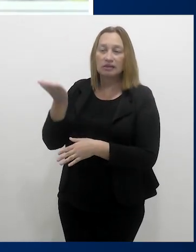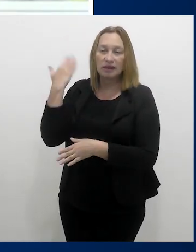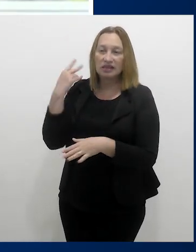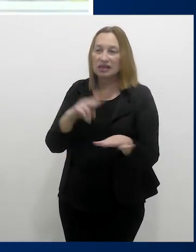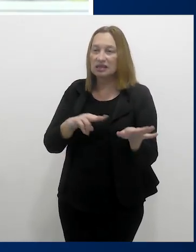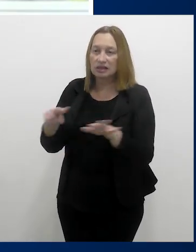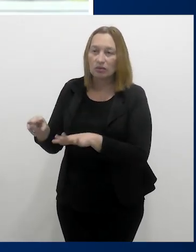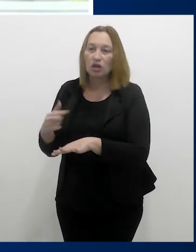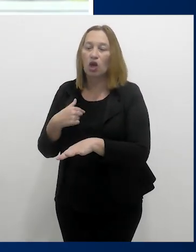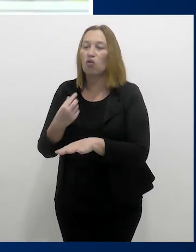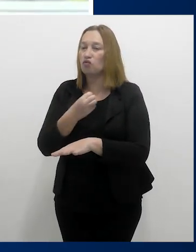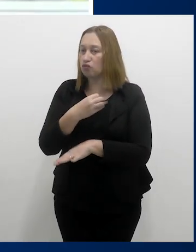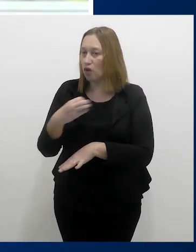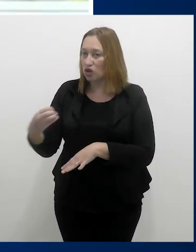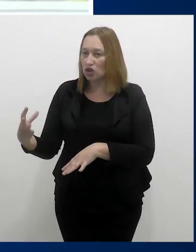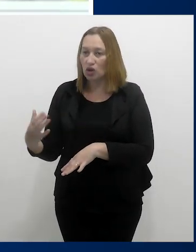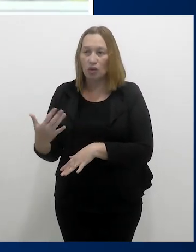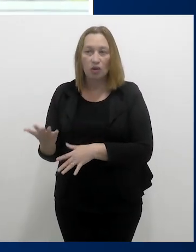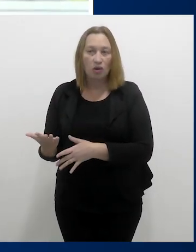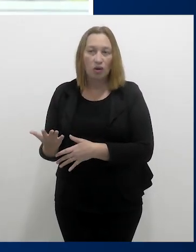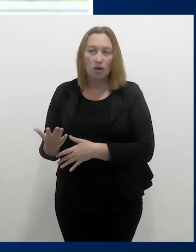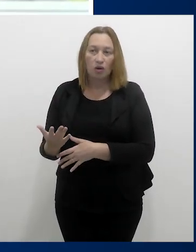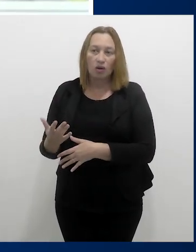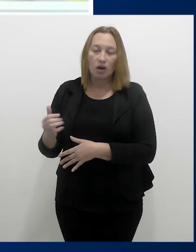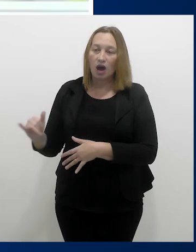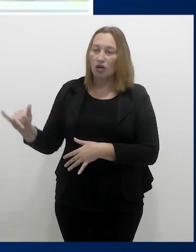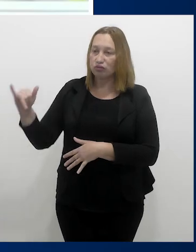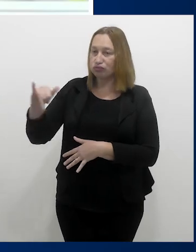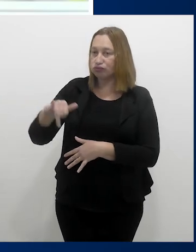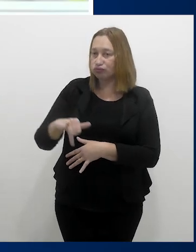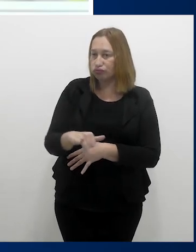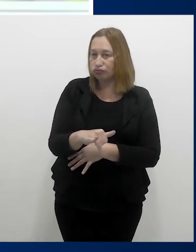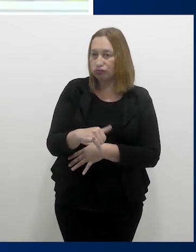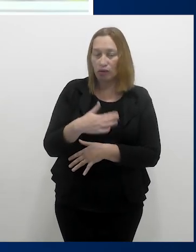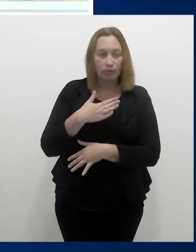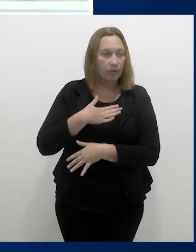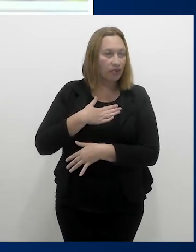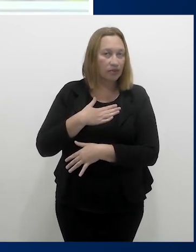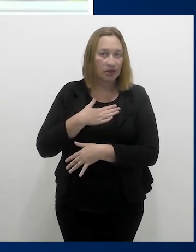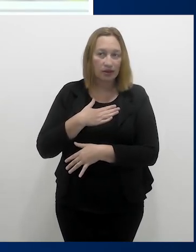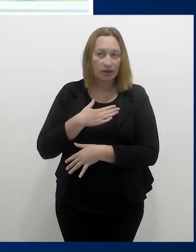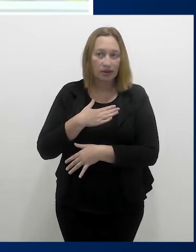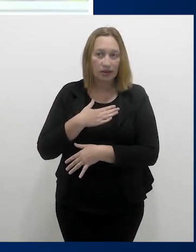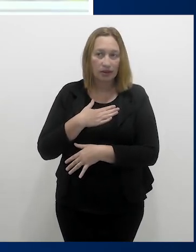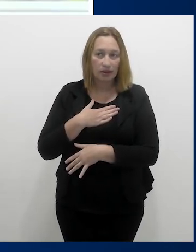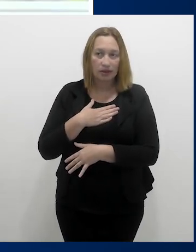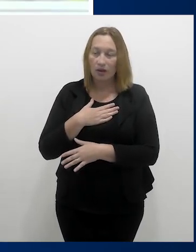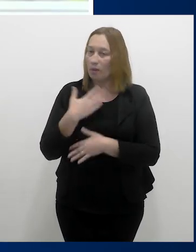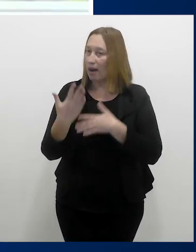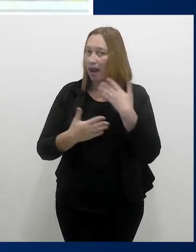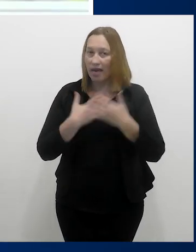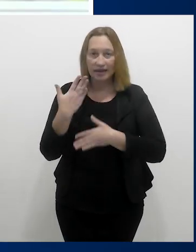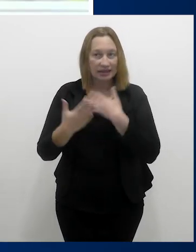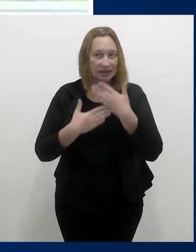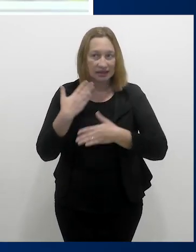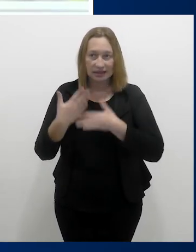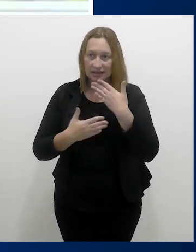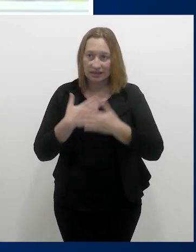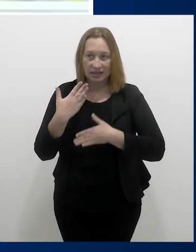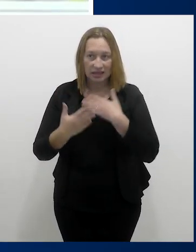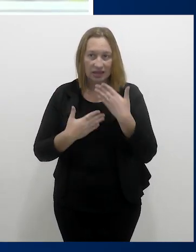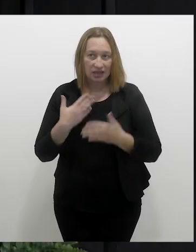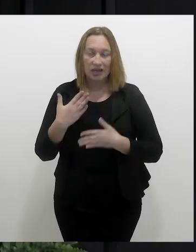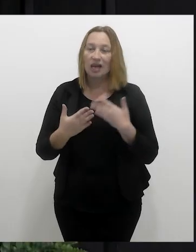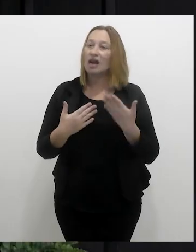né? Semana passada que eu viajei, nossa, aeroporto, avião, para mim é uma alegria.